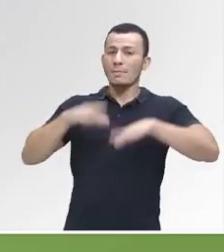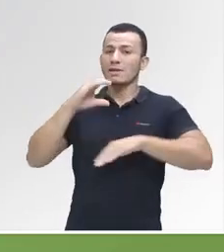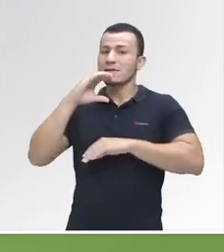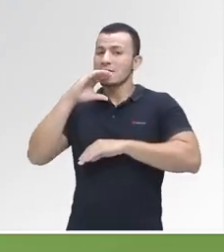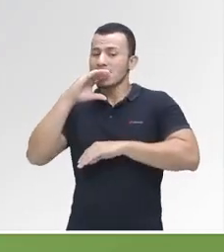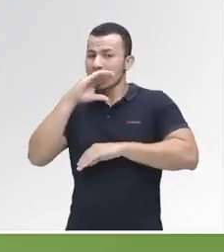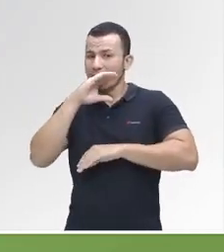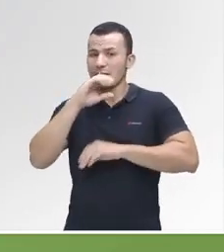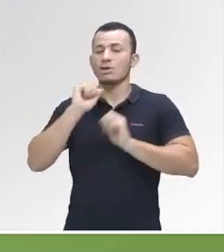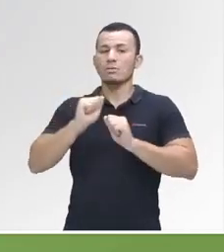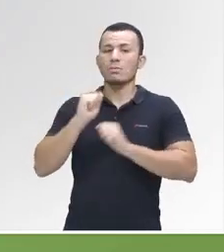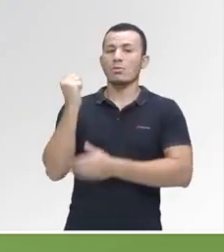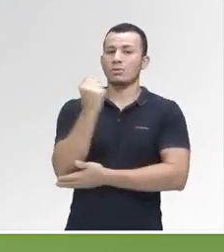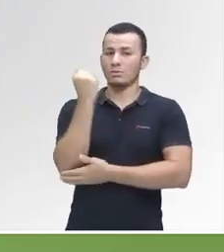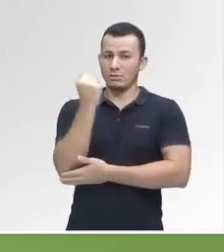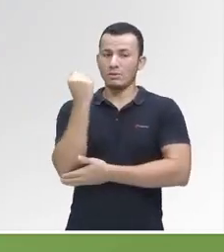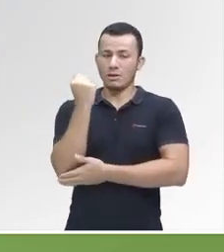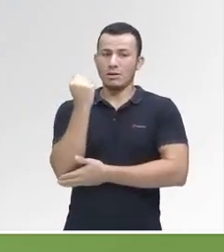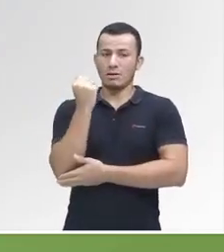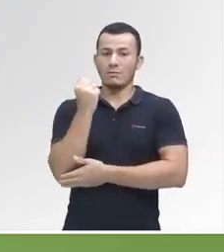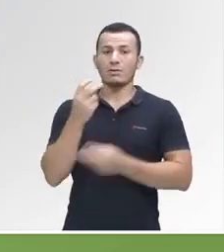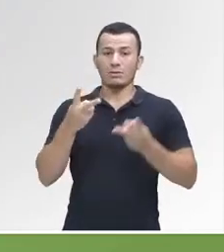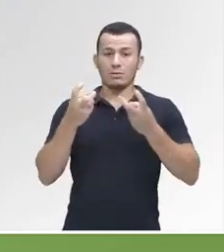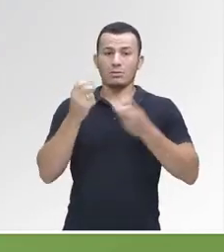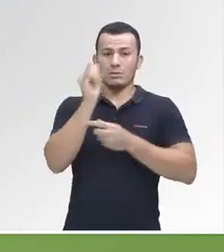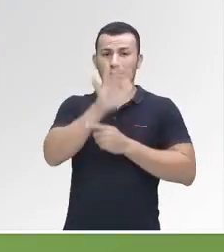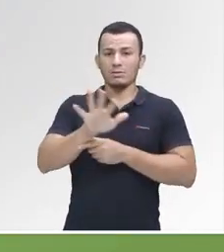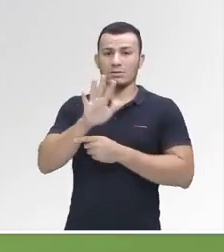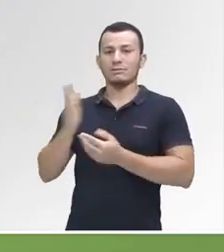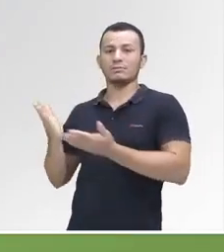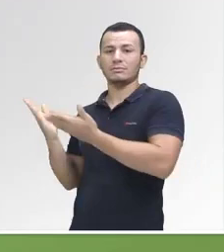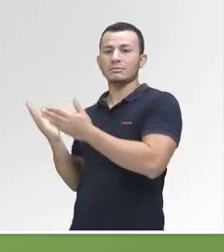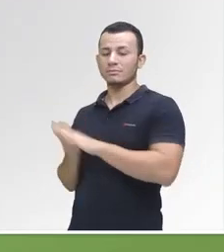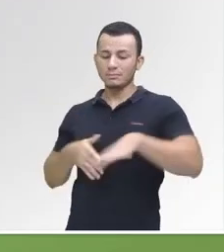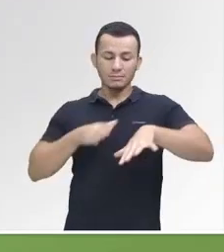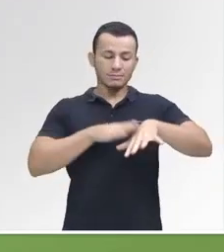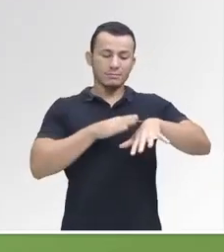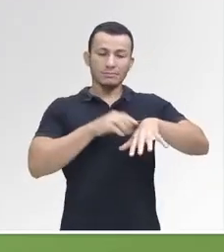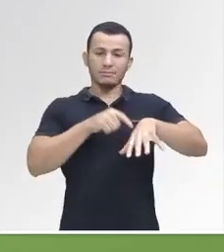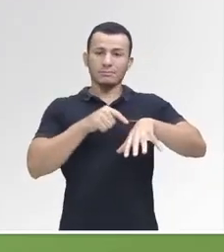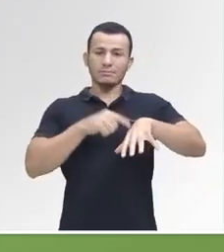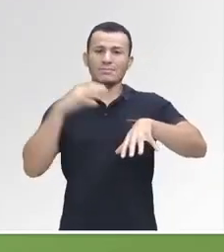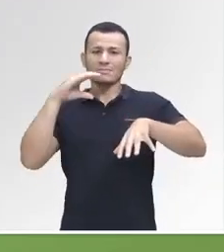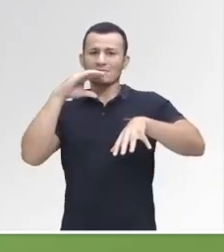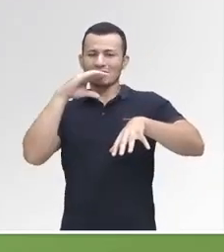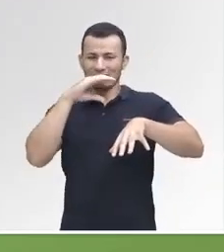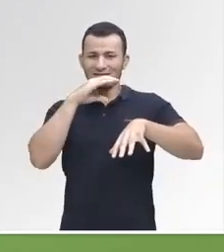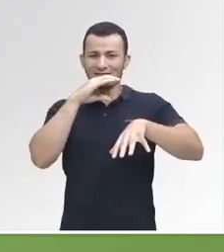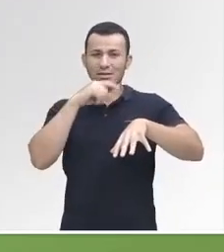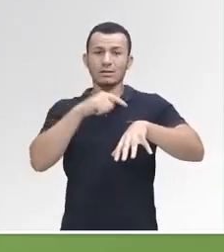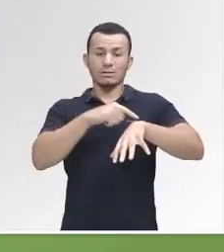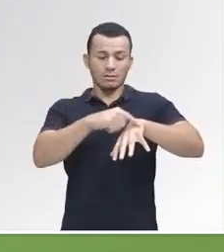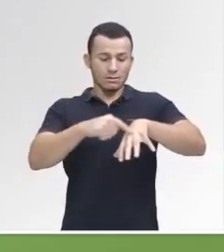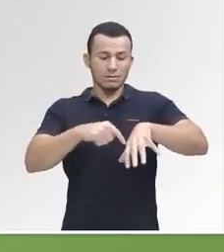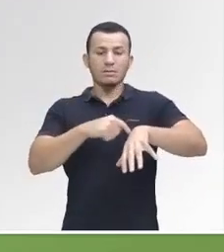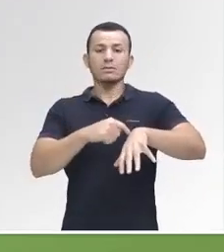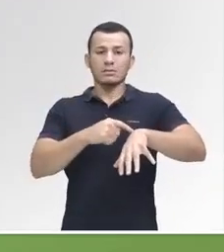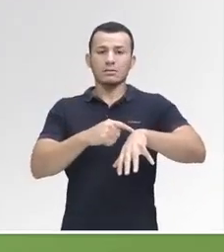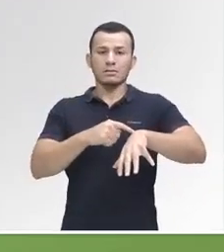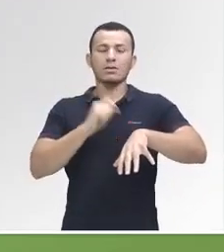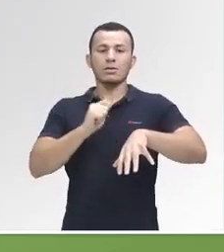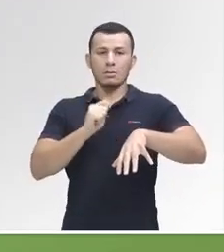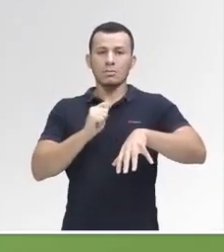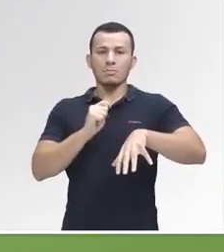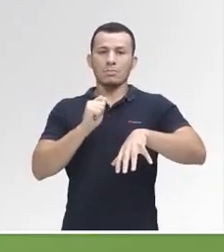vai aumentando o grau. Como vocês podem ver nessa imagem, uma mão queimada, essas queimaduras vão ficando cada